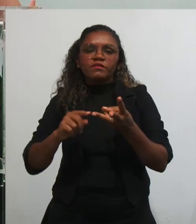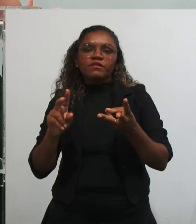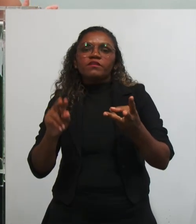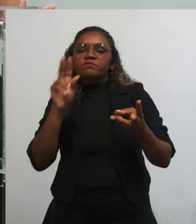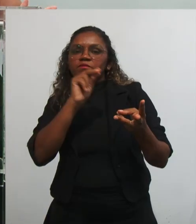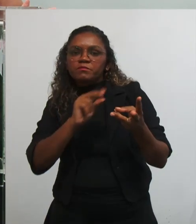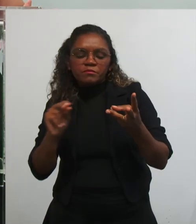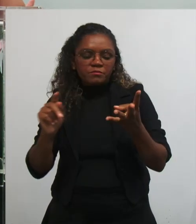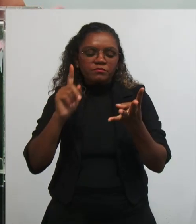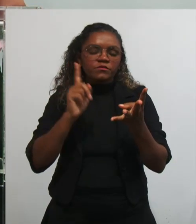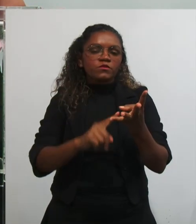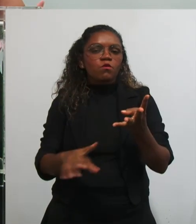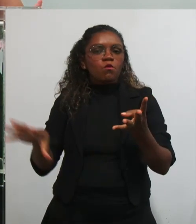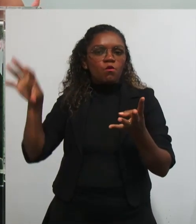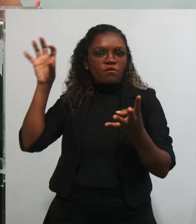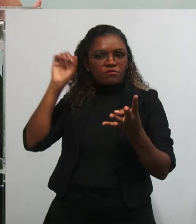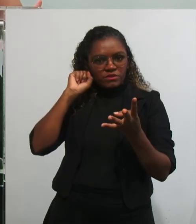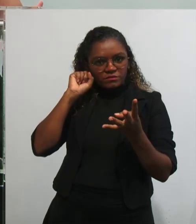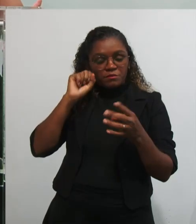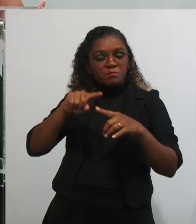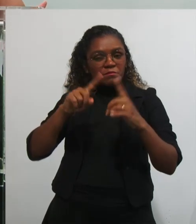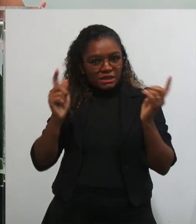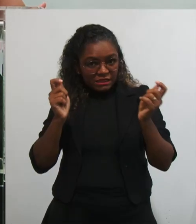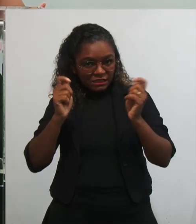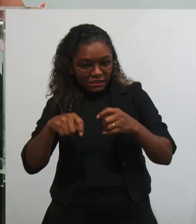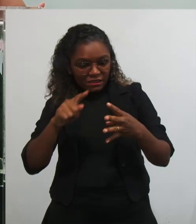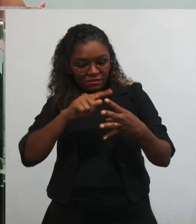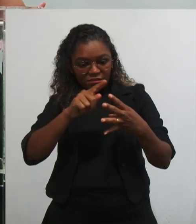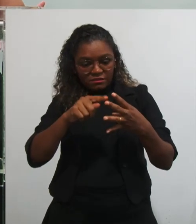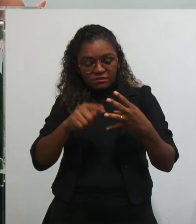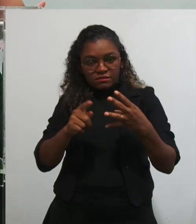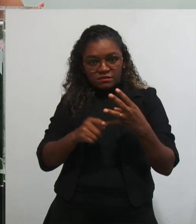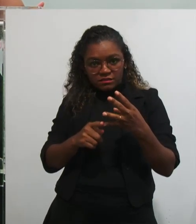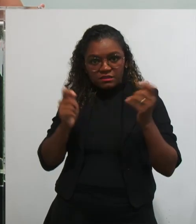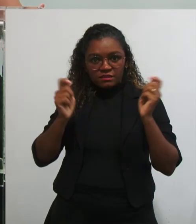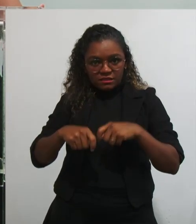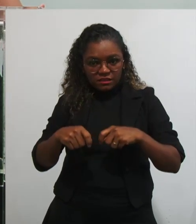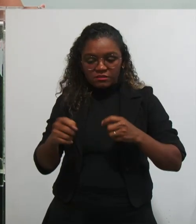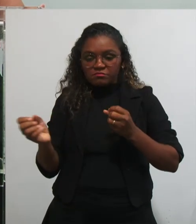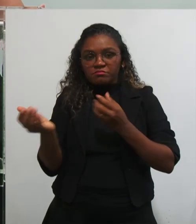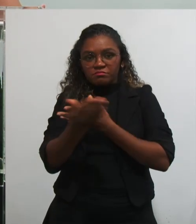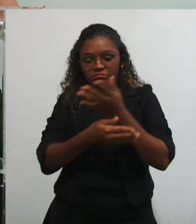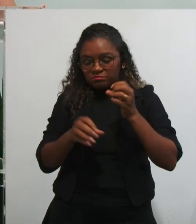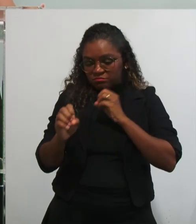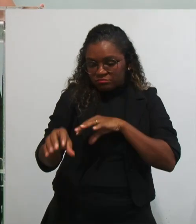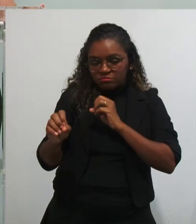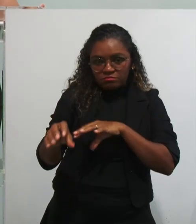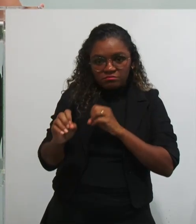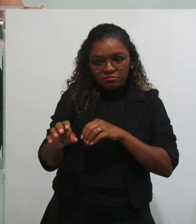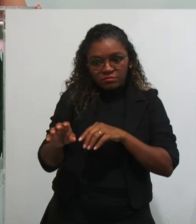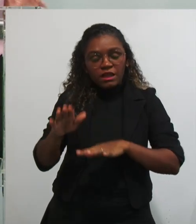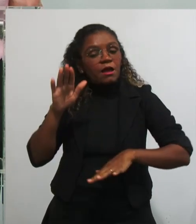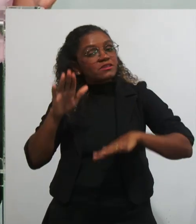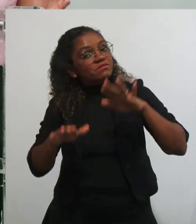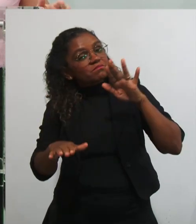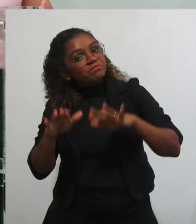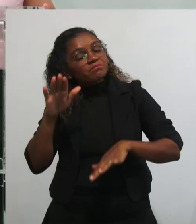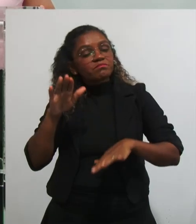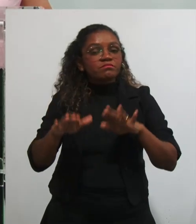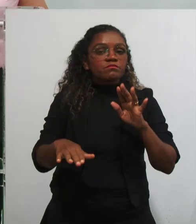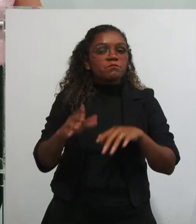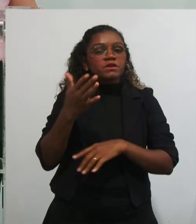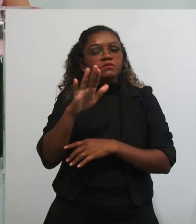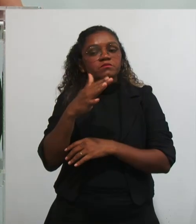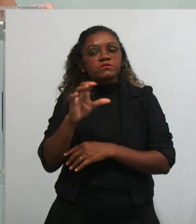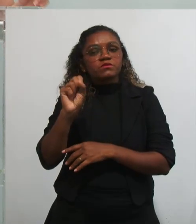não conseguimos, né, trabalhar essas 4 habilidades e acaba que no 80%